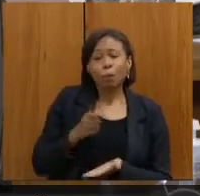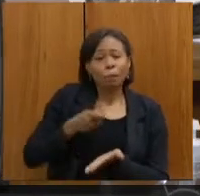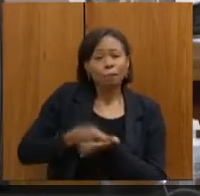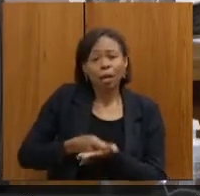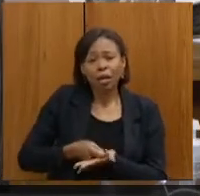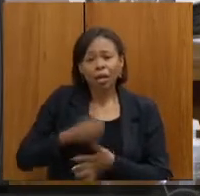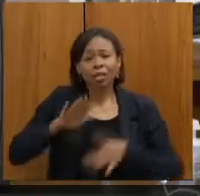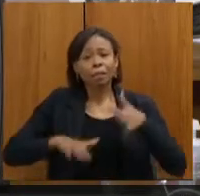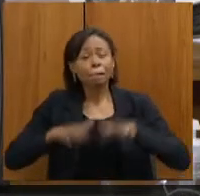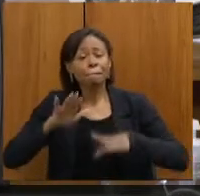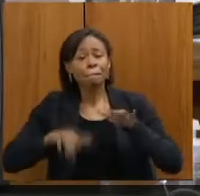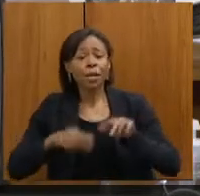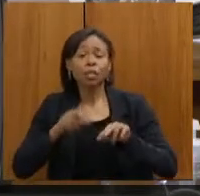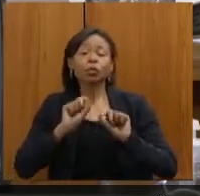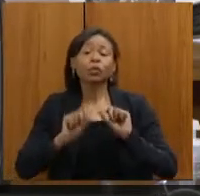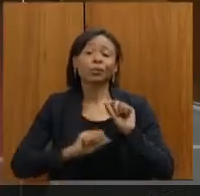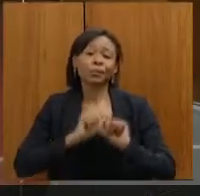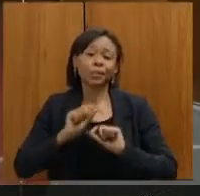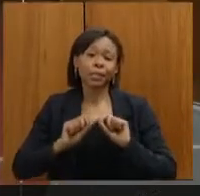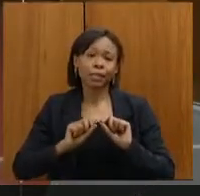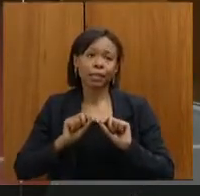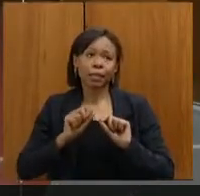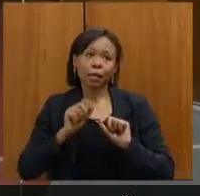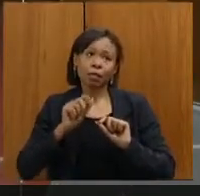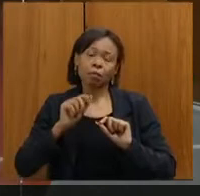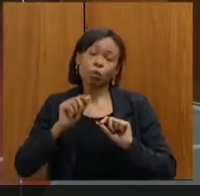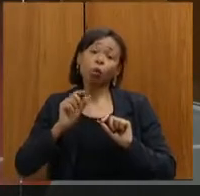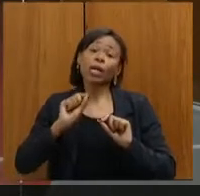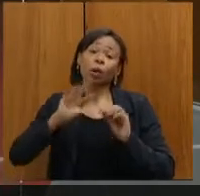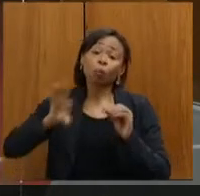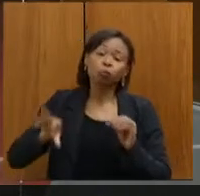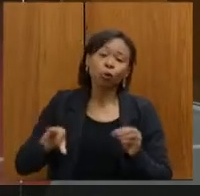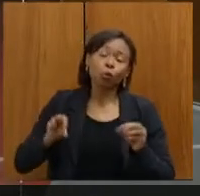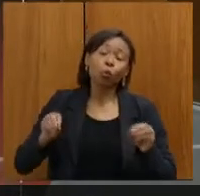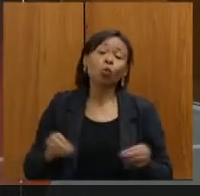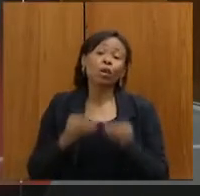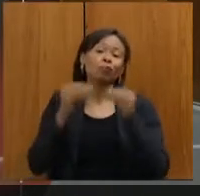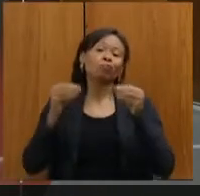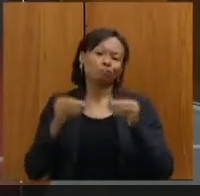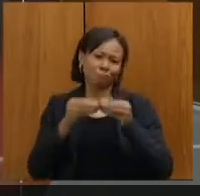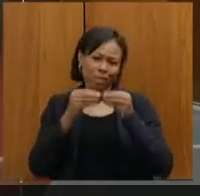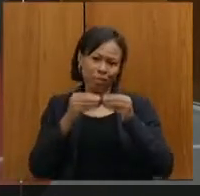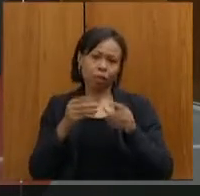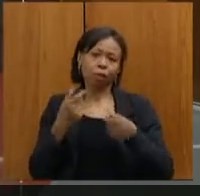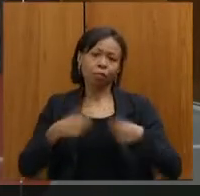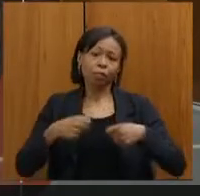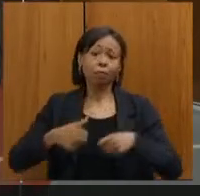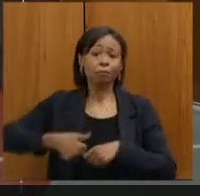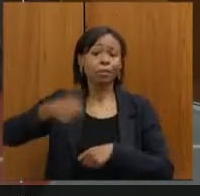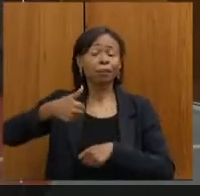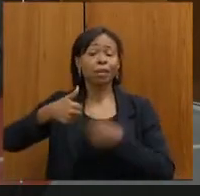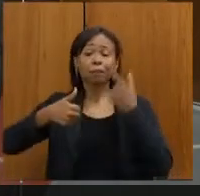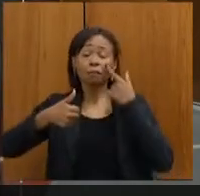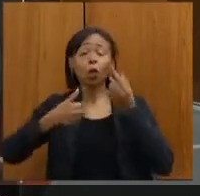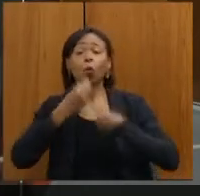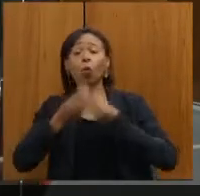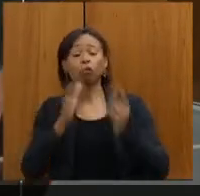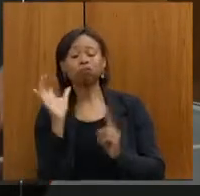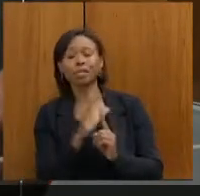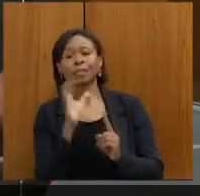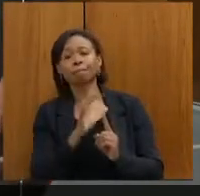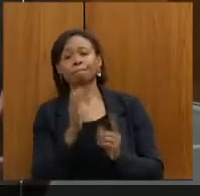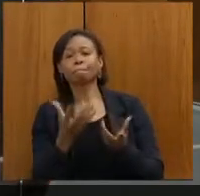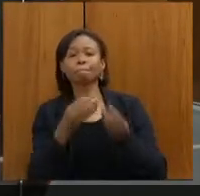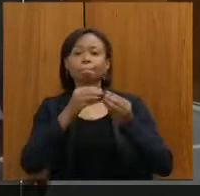compensatória então é o que eu quero falar com o senhor que a gente sim é tem que ver primeiro análise de impacto para ver o tamanho do impacto